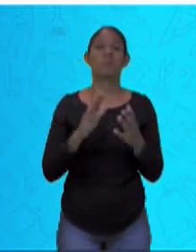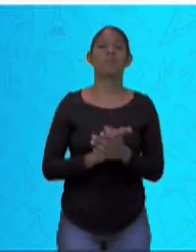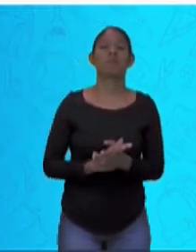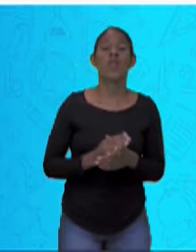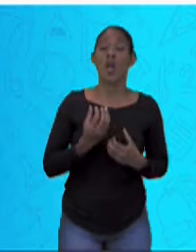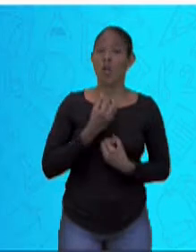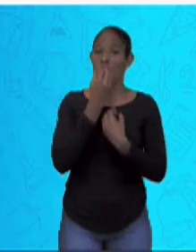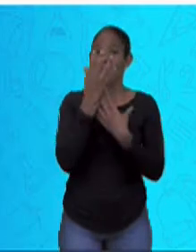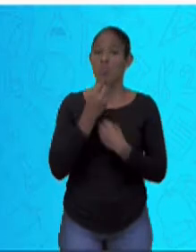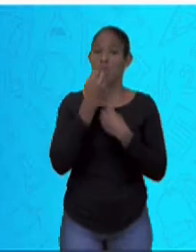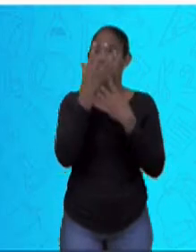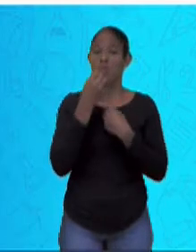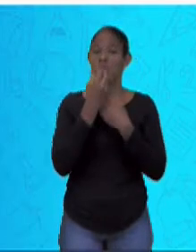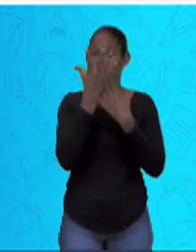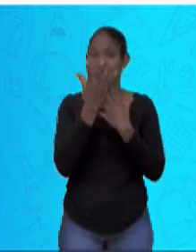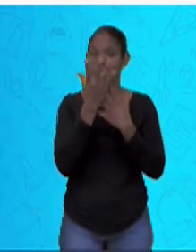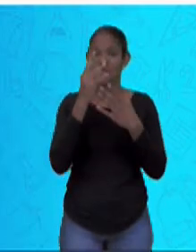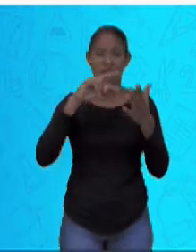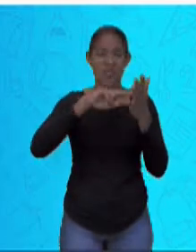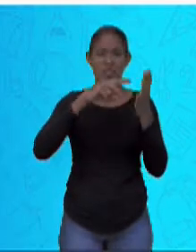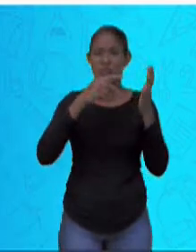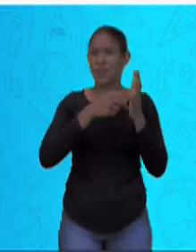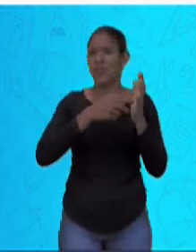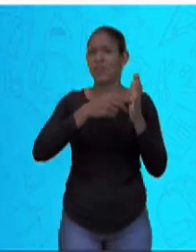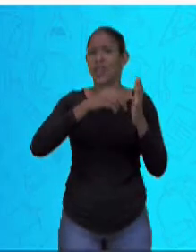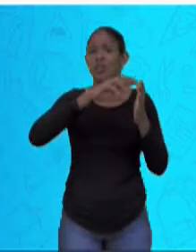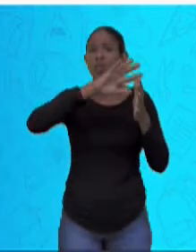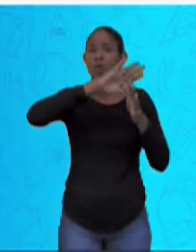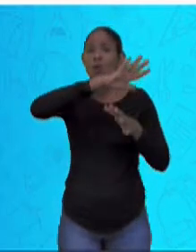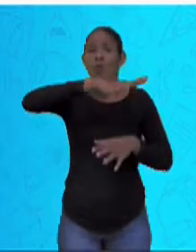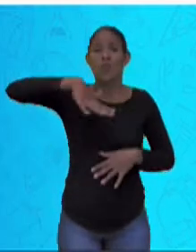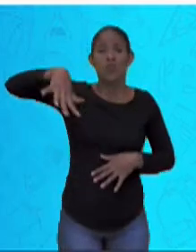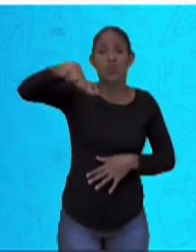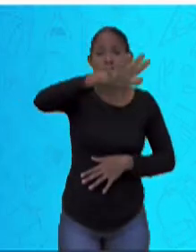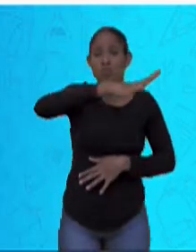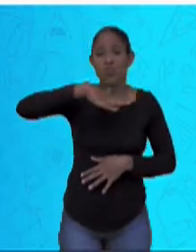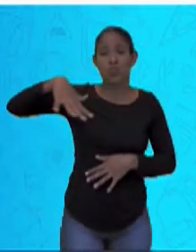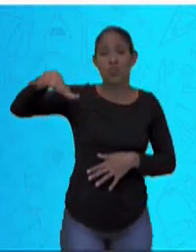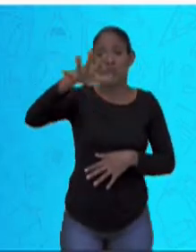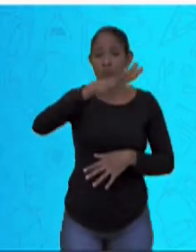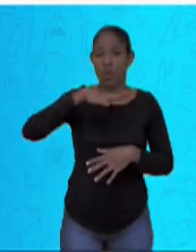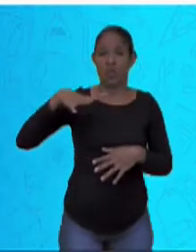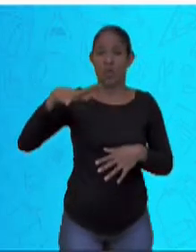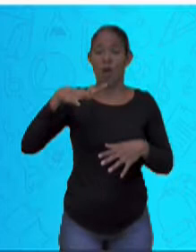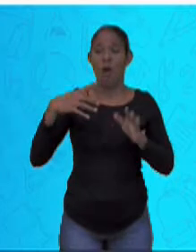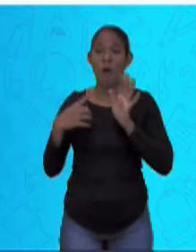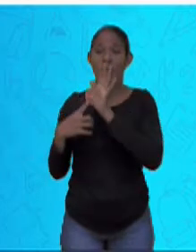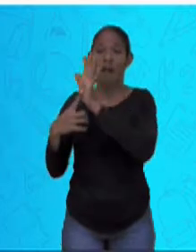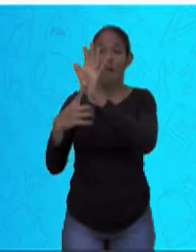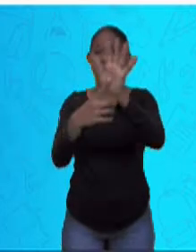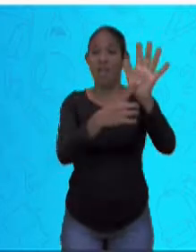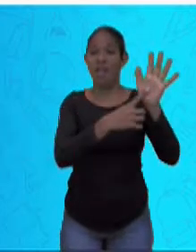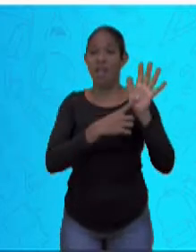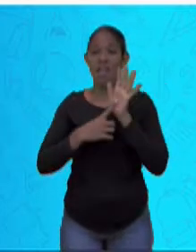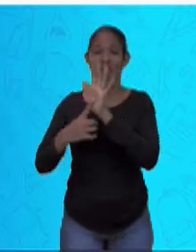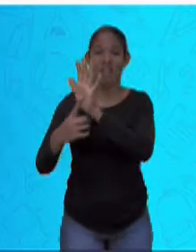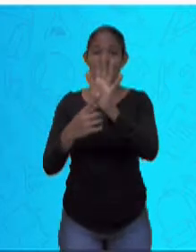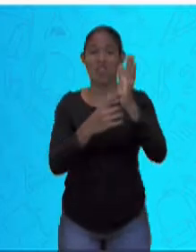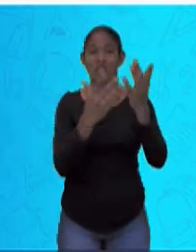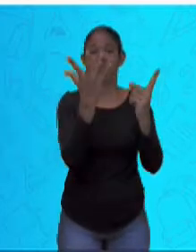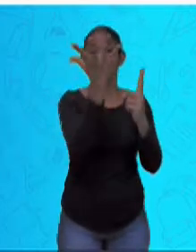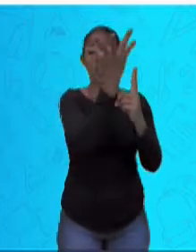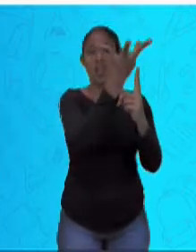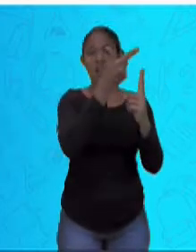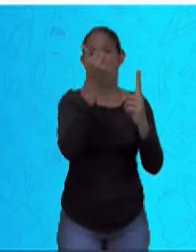uma definição mais abrangente e contempla diversas manifestações